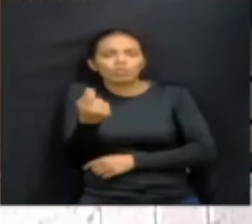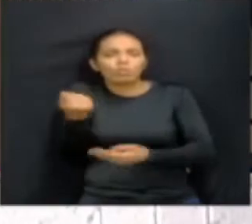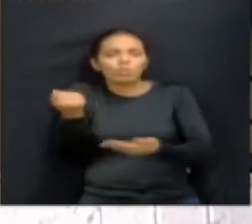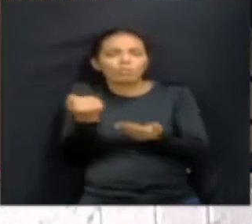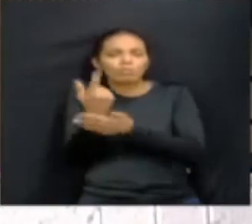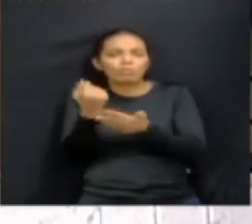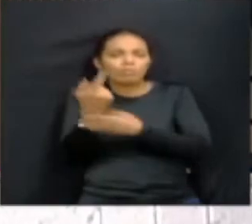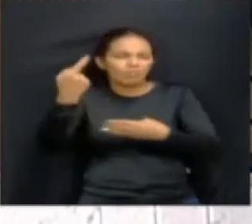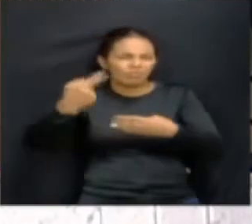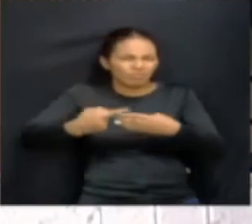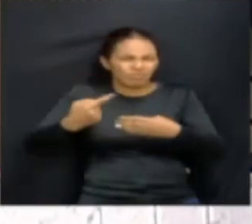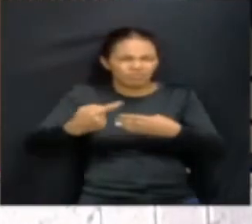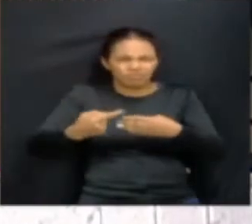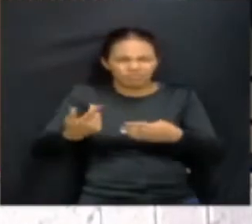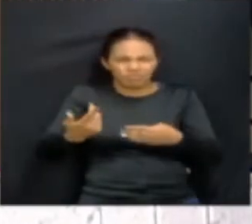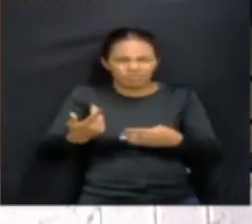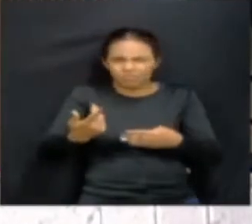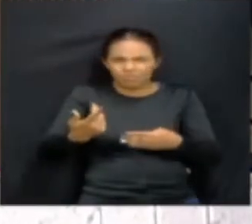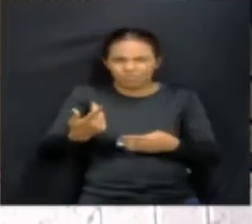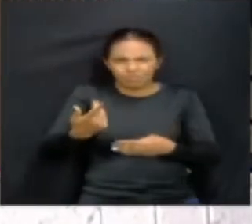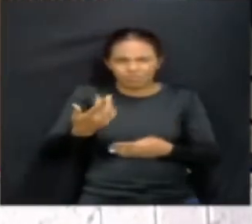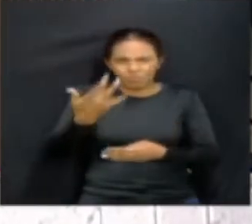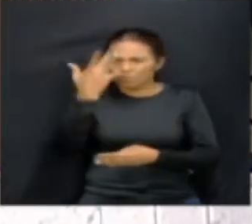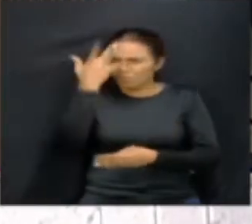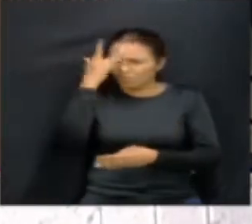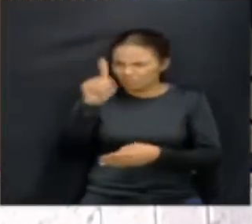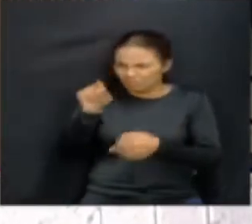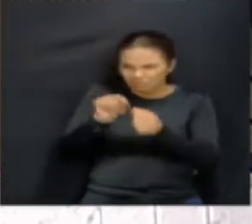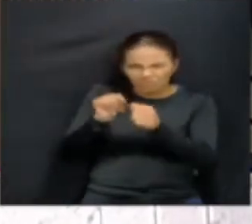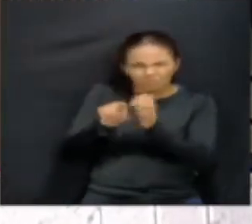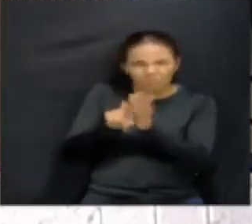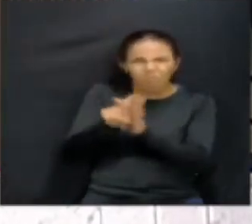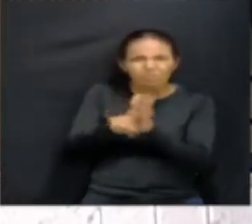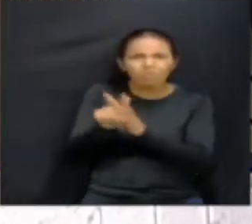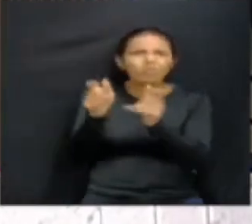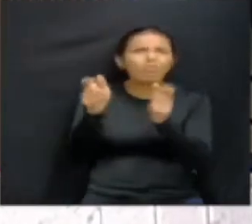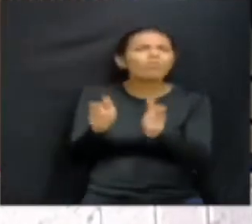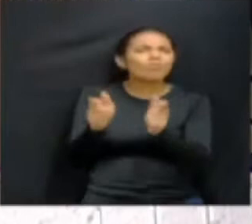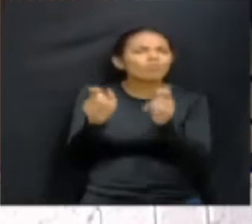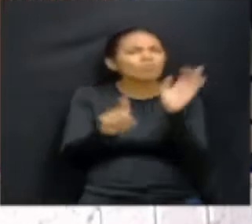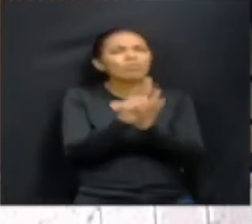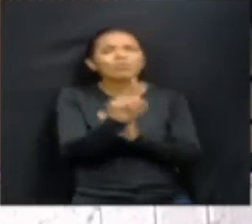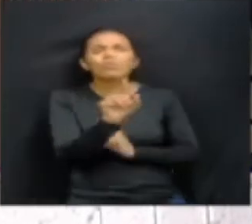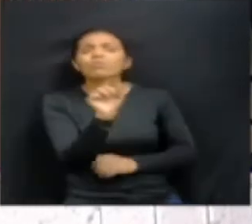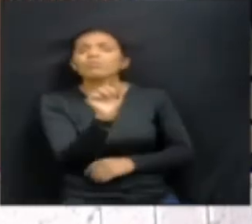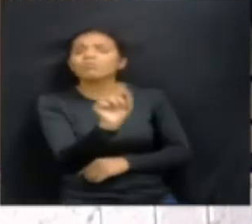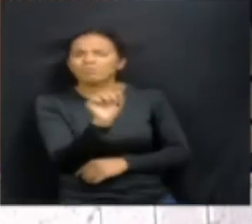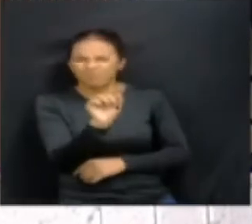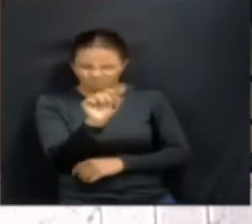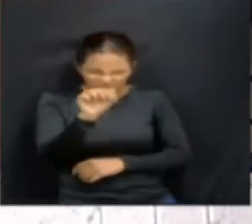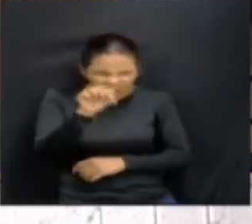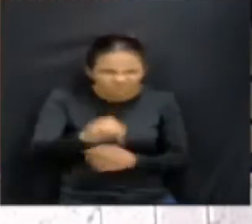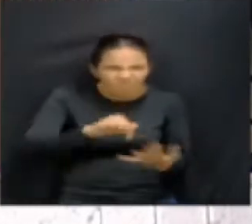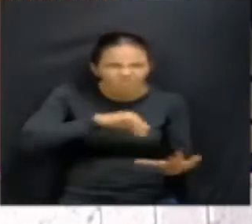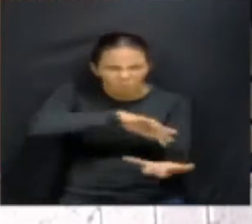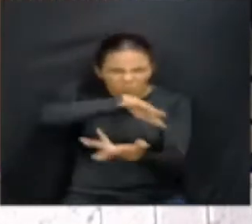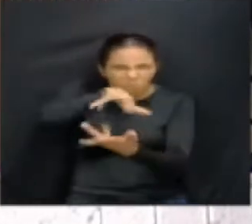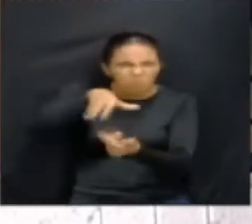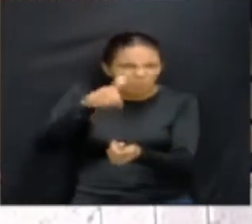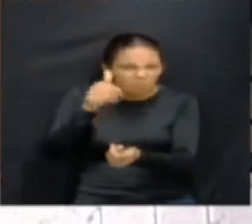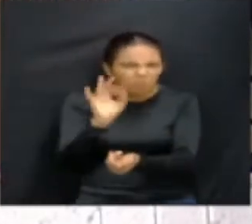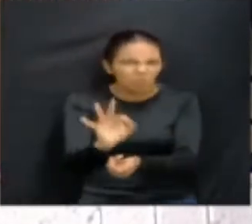pesquisa qualitativa eu não sei que pesquisa com o ministro fez Aonde isso fez isso esse isso no planeta Terra inclusive